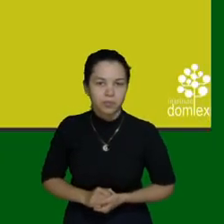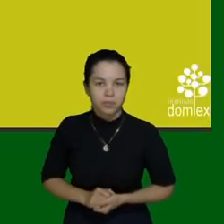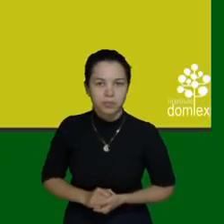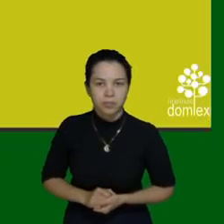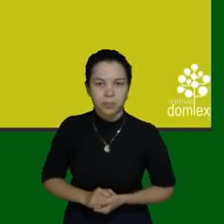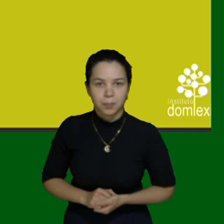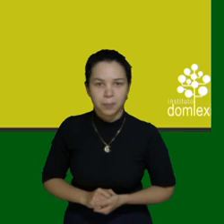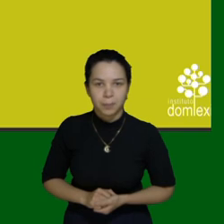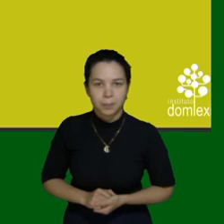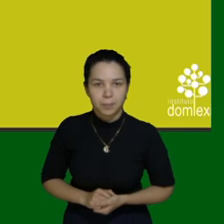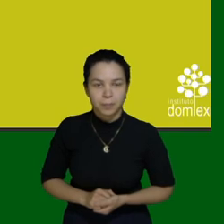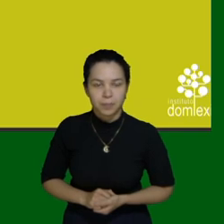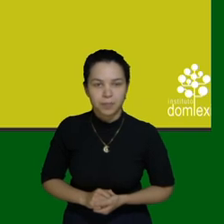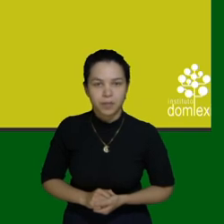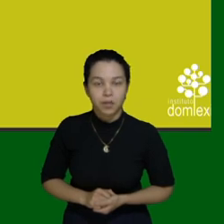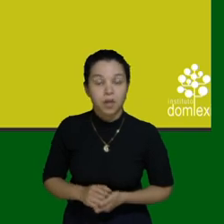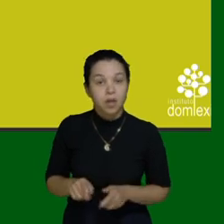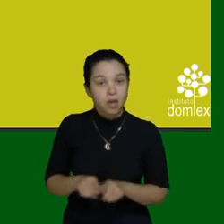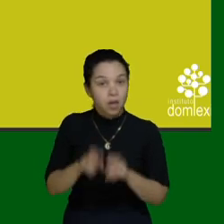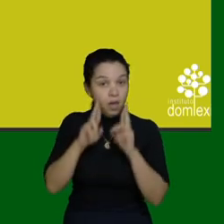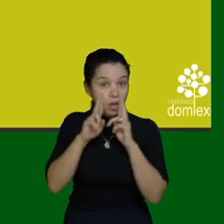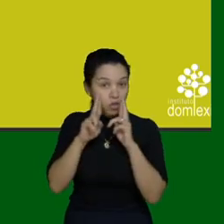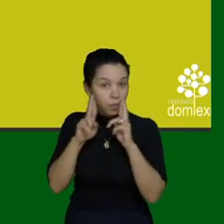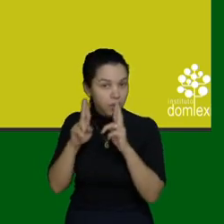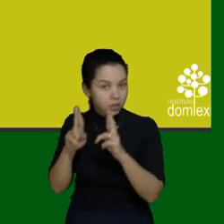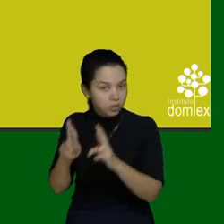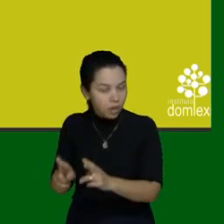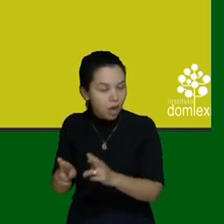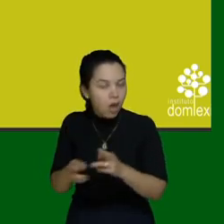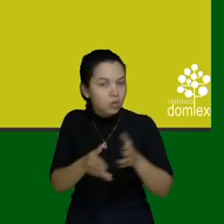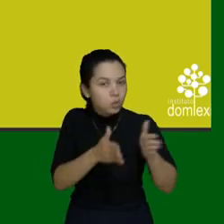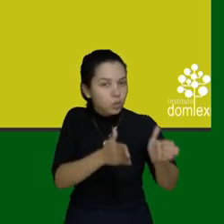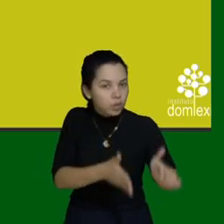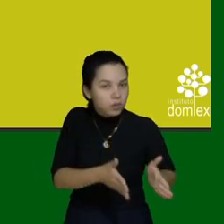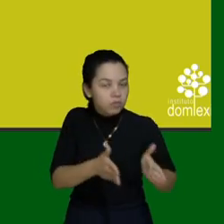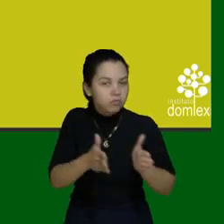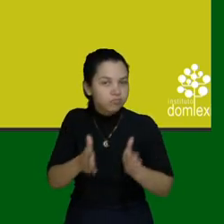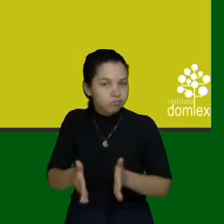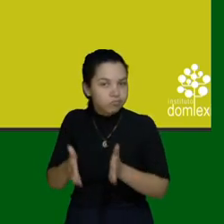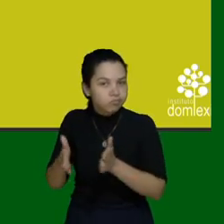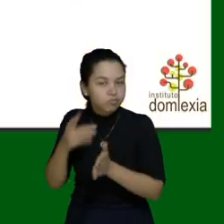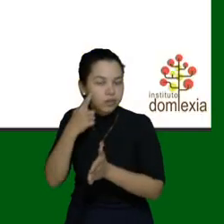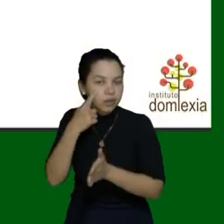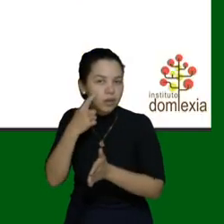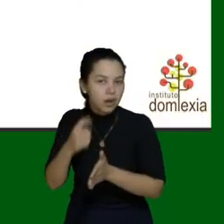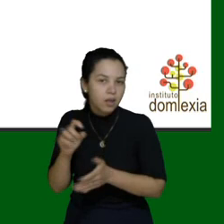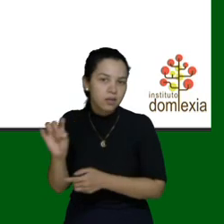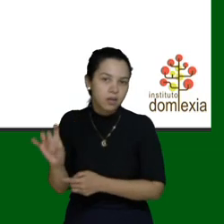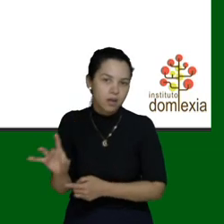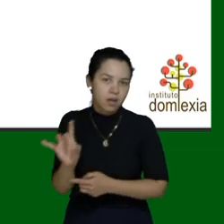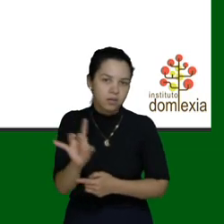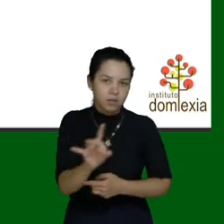dia sempre respeitando ritmo e interesses de cada